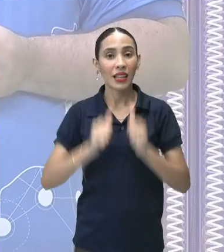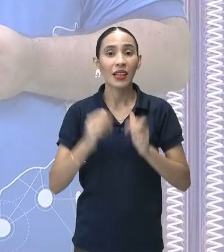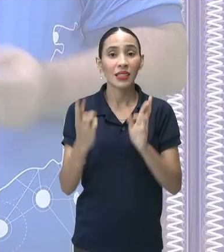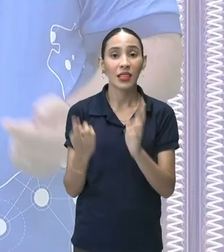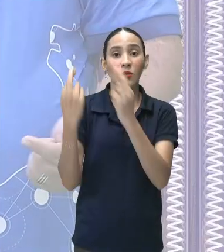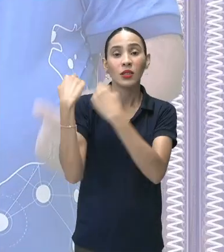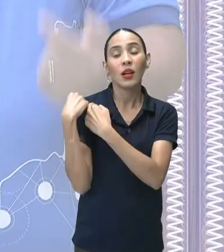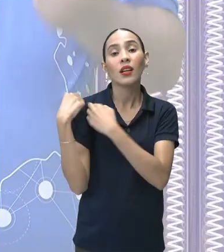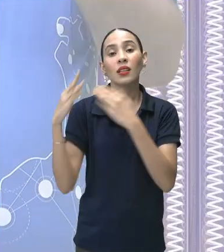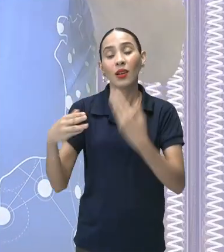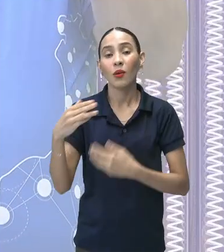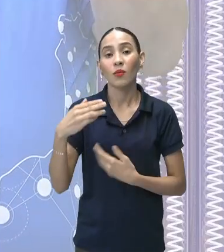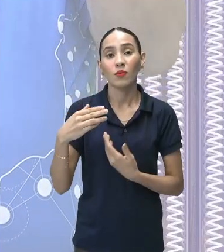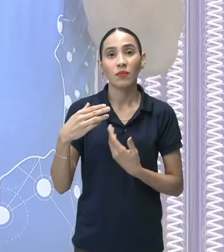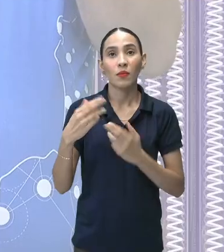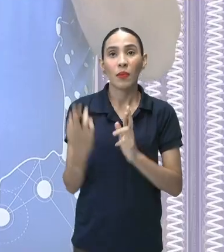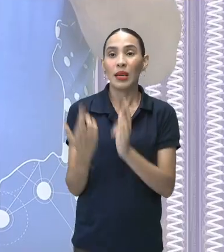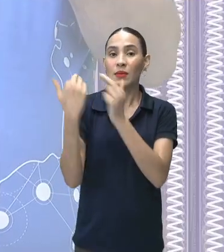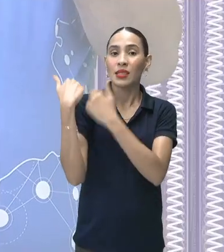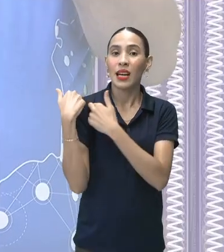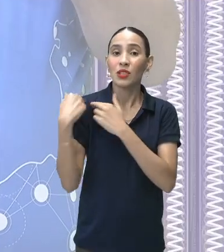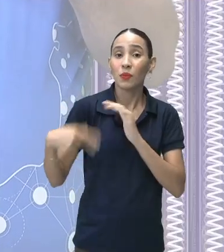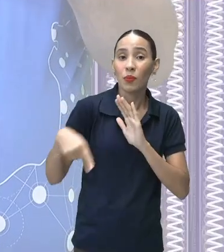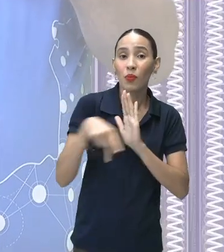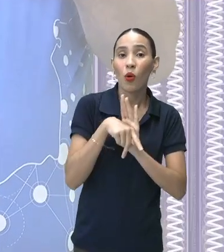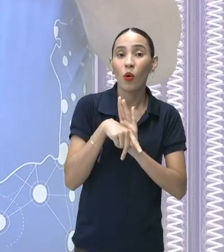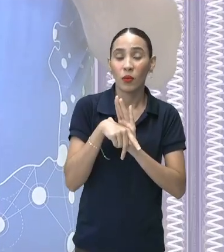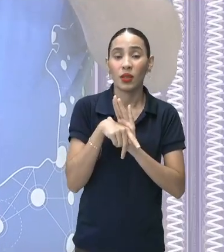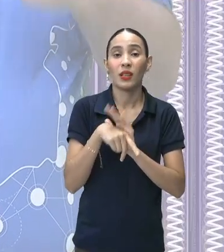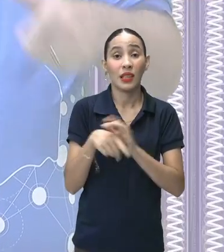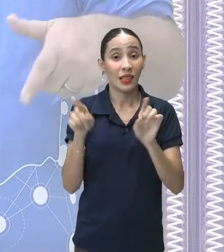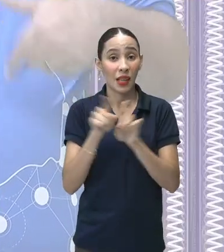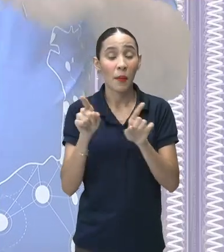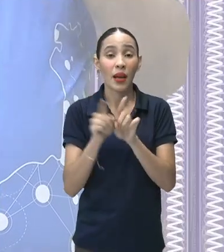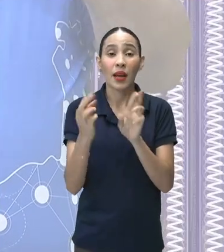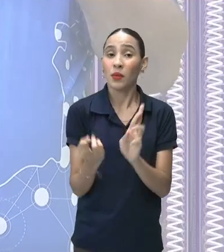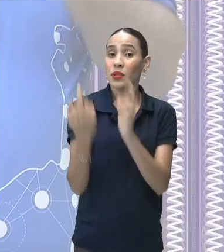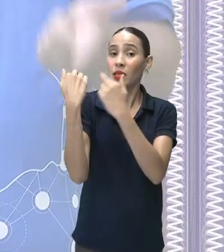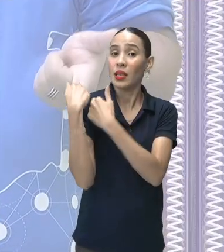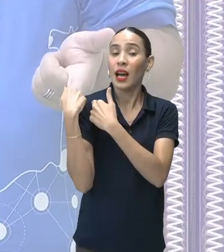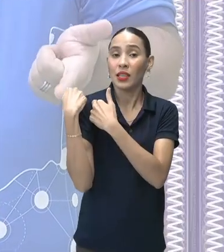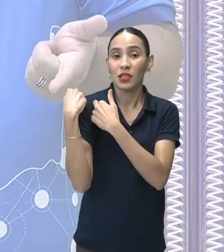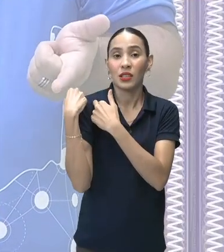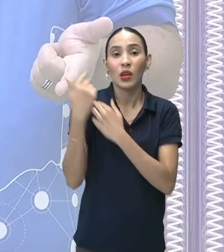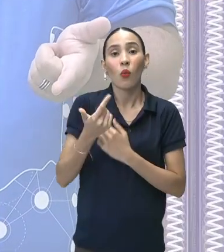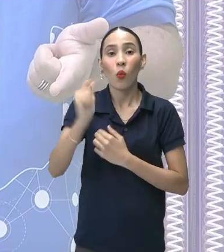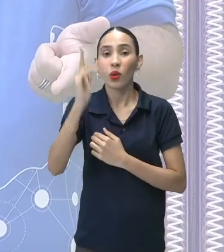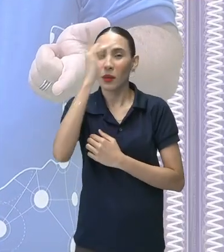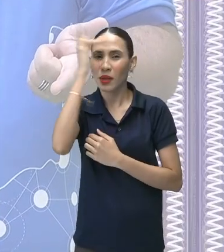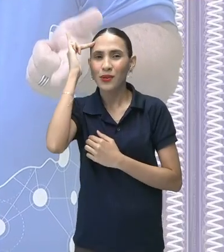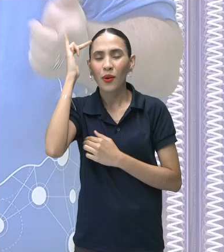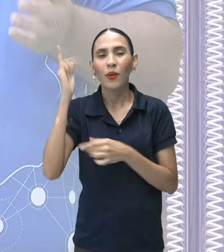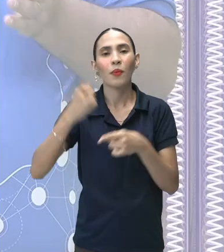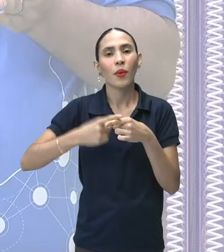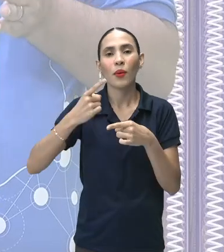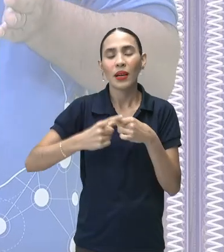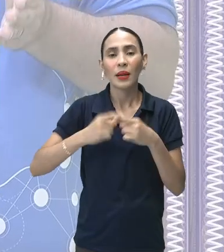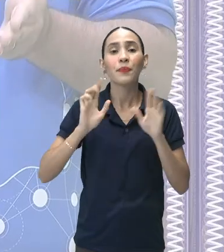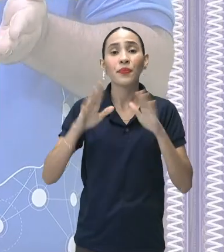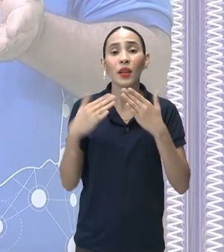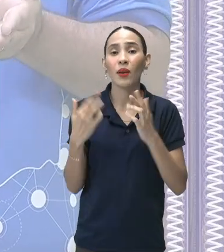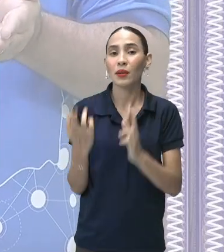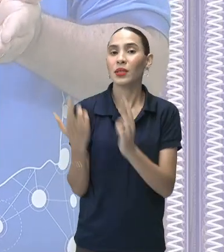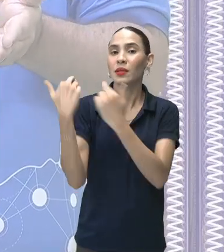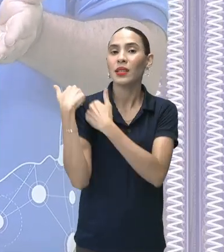responsabilidade. Uma responsabilidade consigo mesmo e uma responsabilidade com os outros. Por que isso?